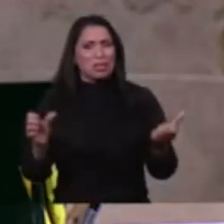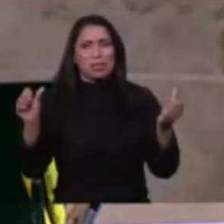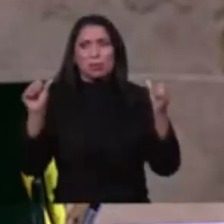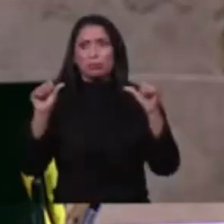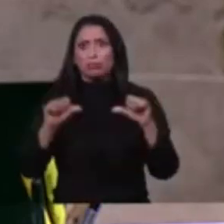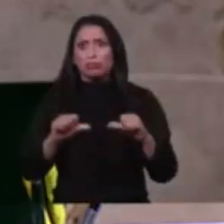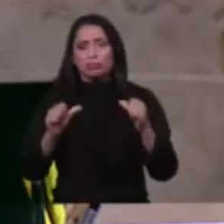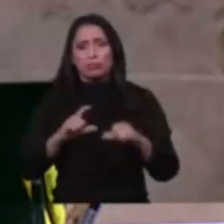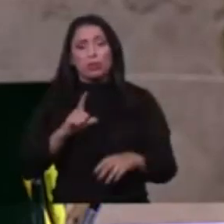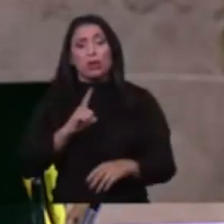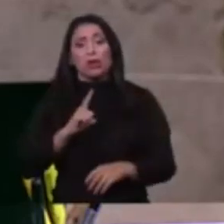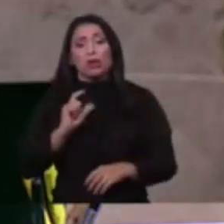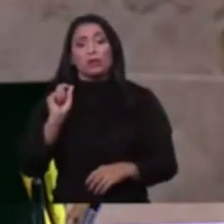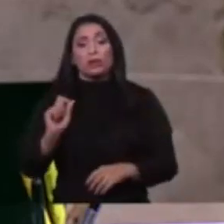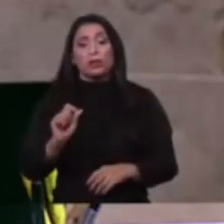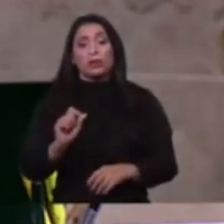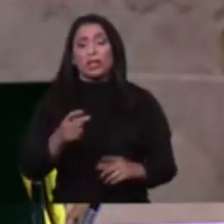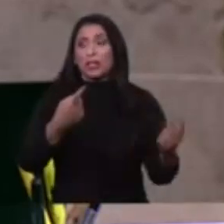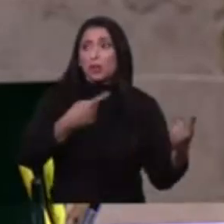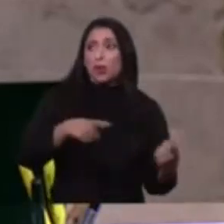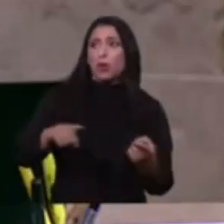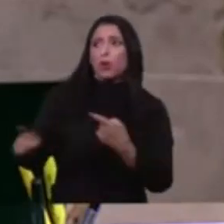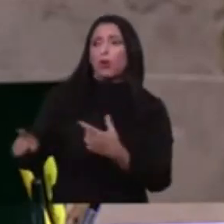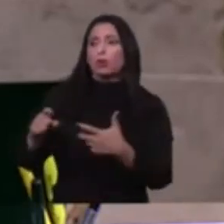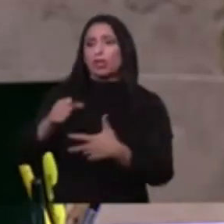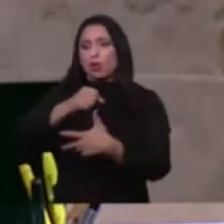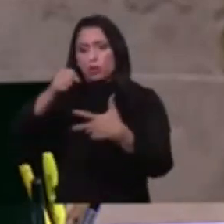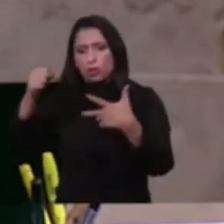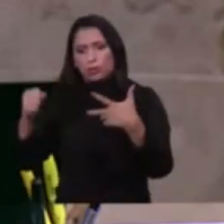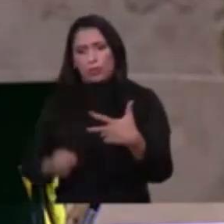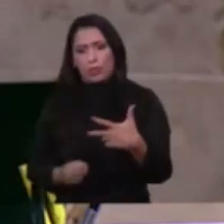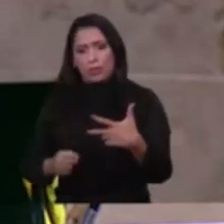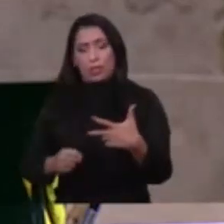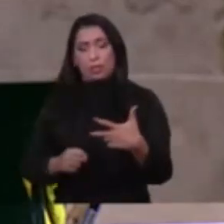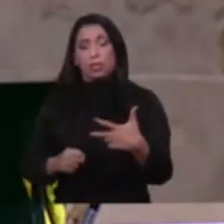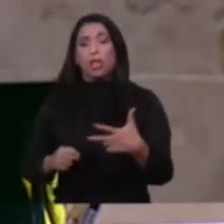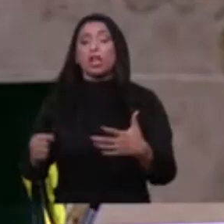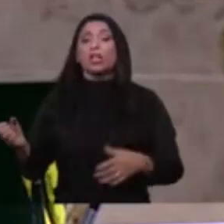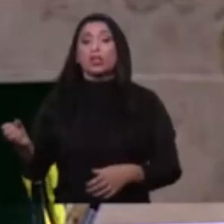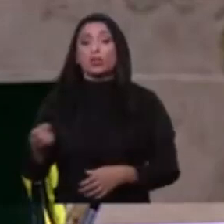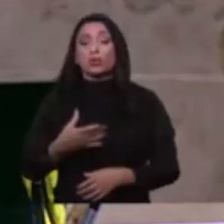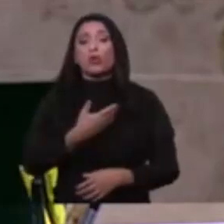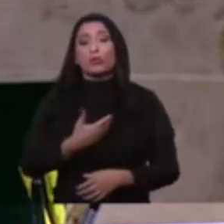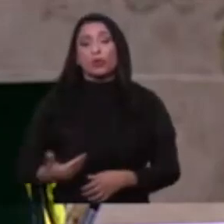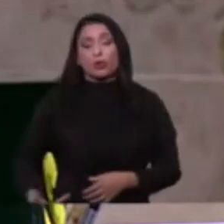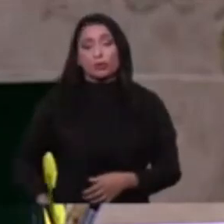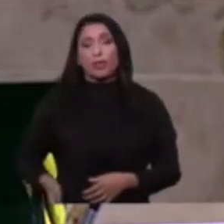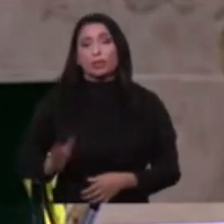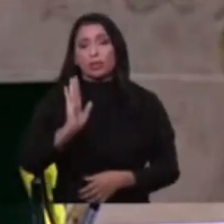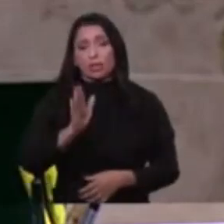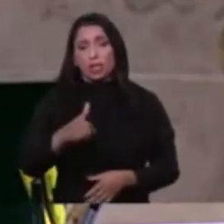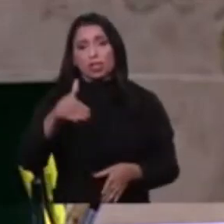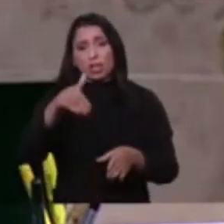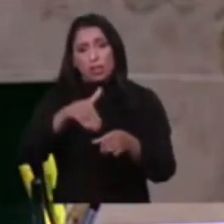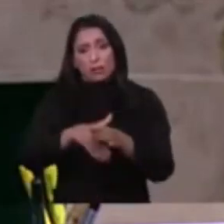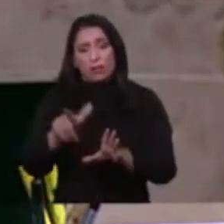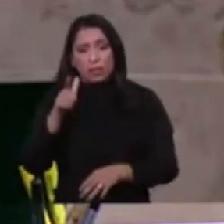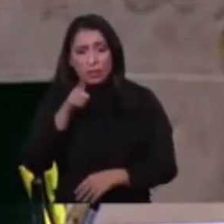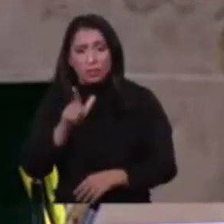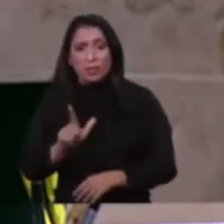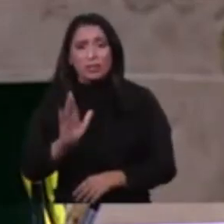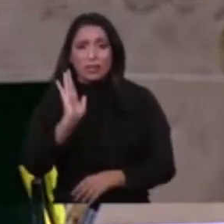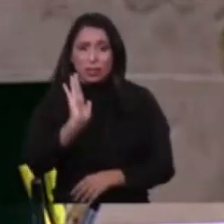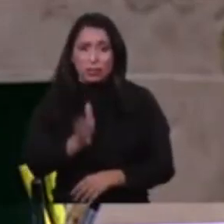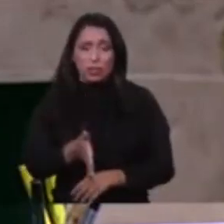de um movimento contra os poderes constituídos e o novo governo eleito, que arrebanhou pessoas dispostas